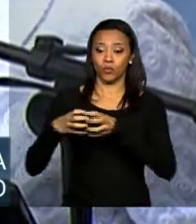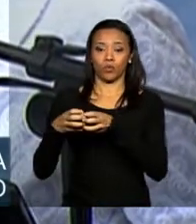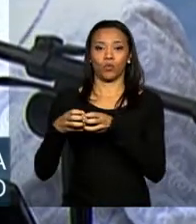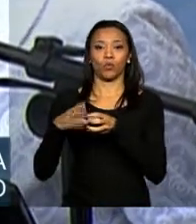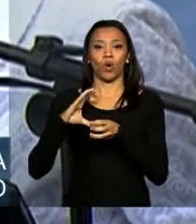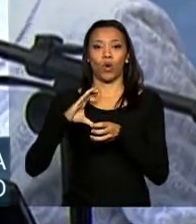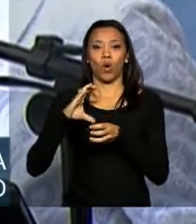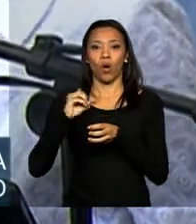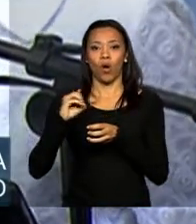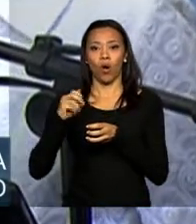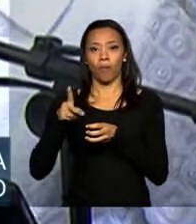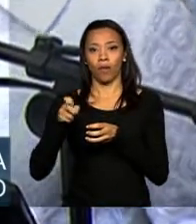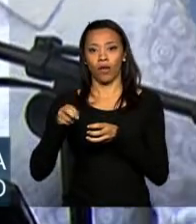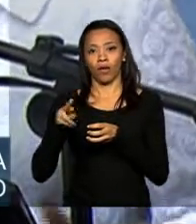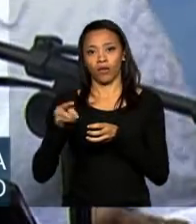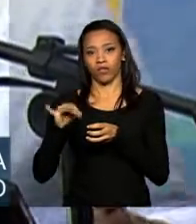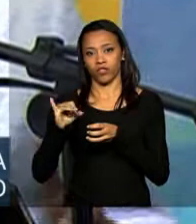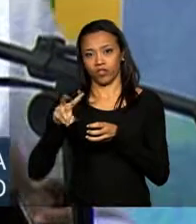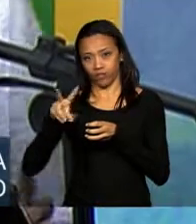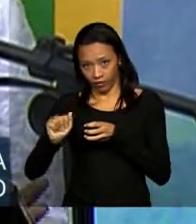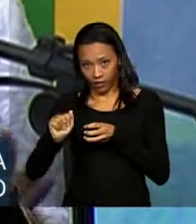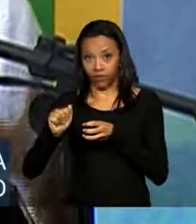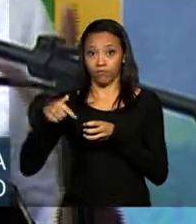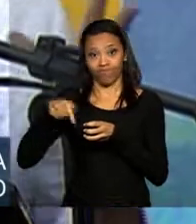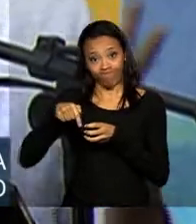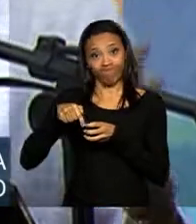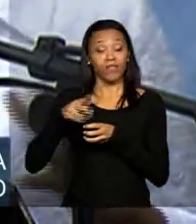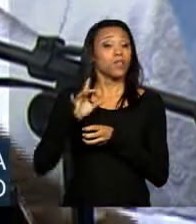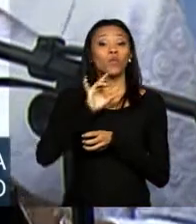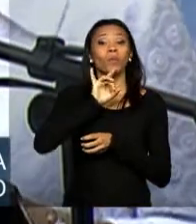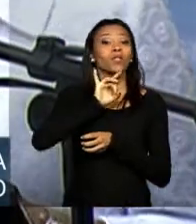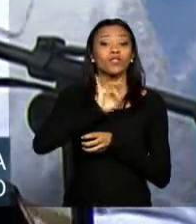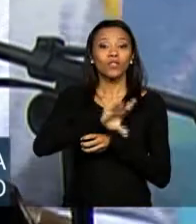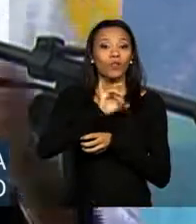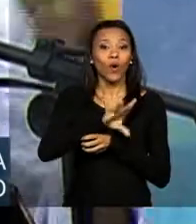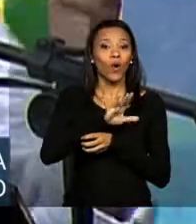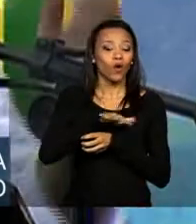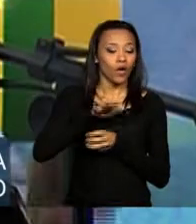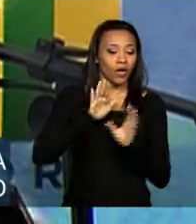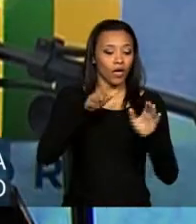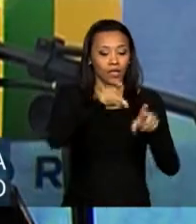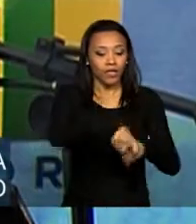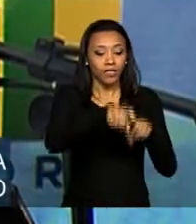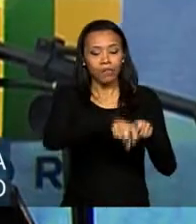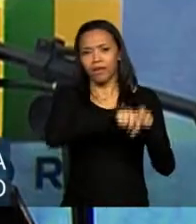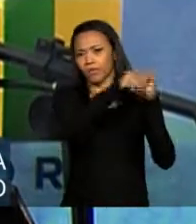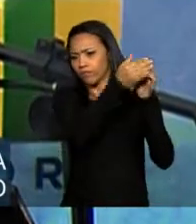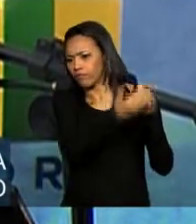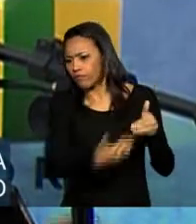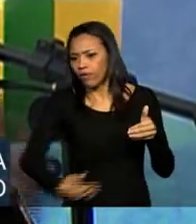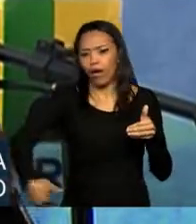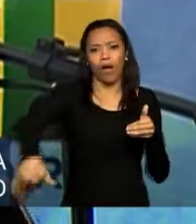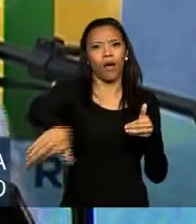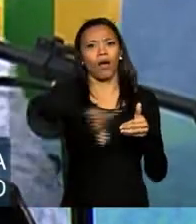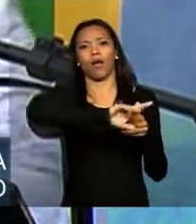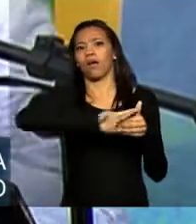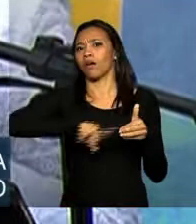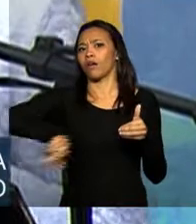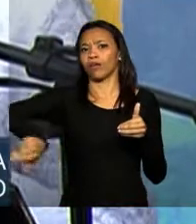e terceiro porque não é só a produção agrícola Mas é uma cadeia produtiva